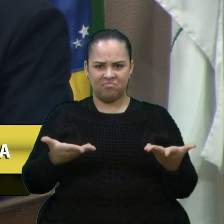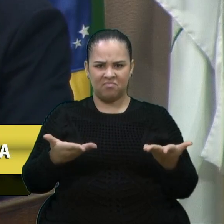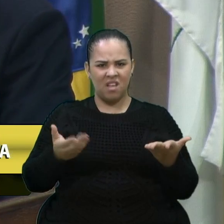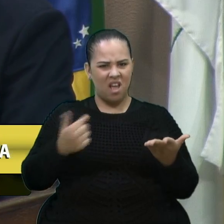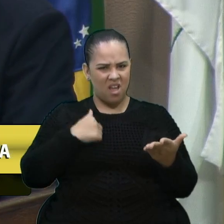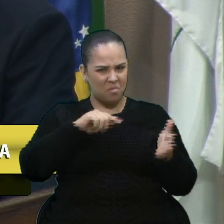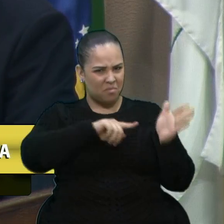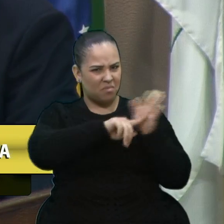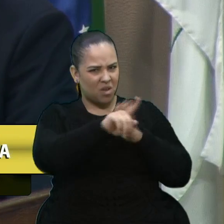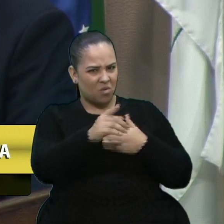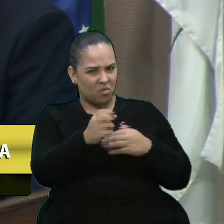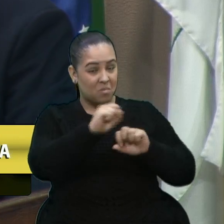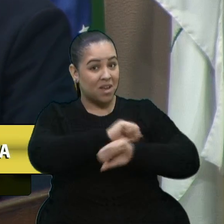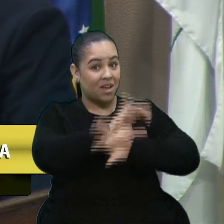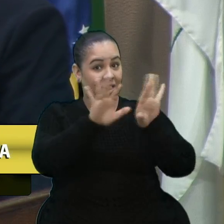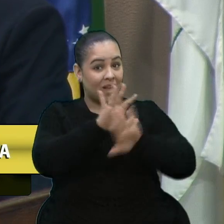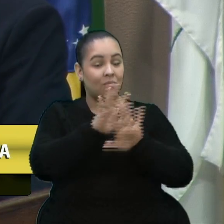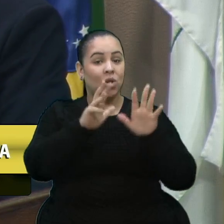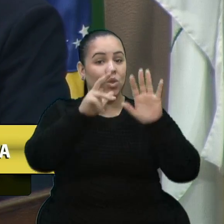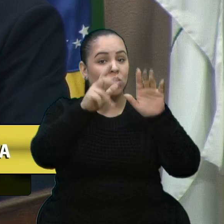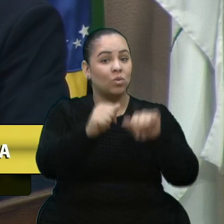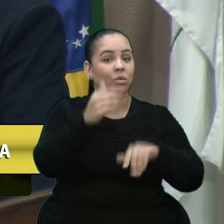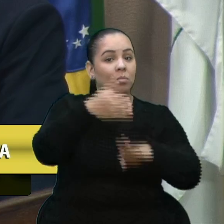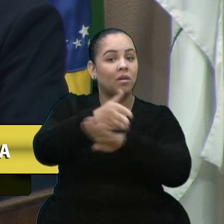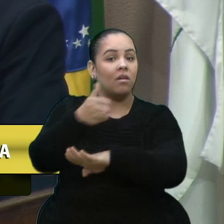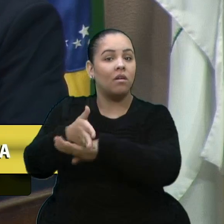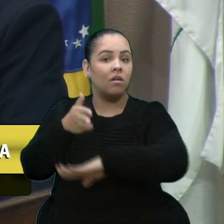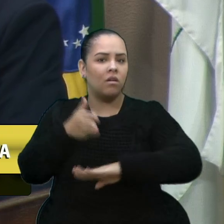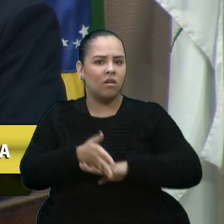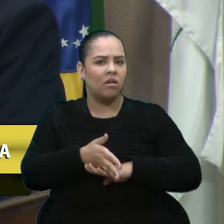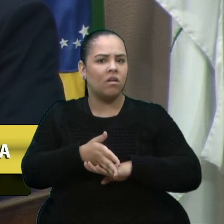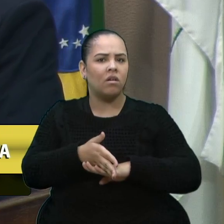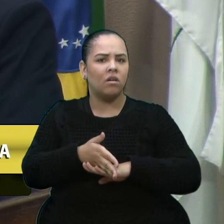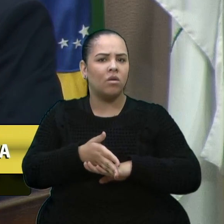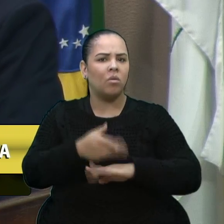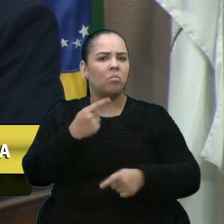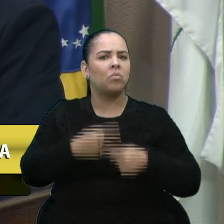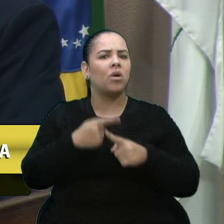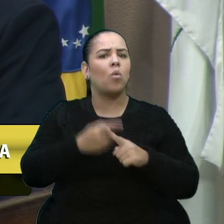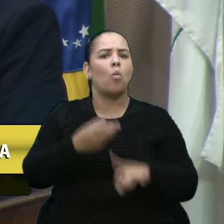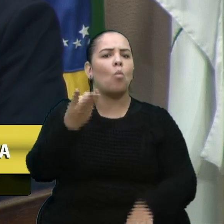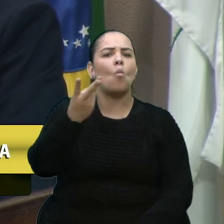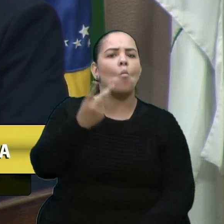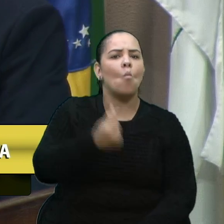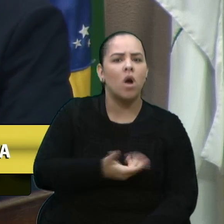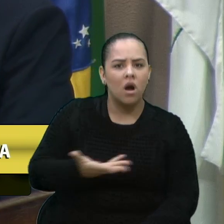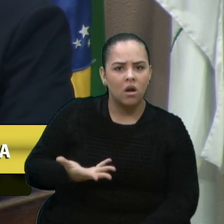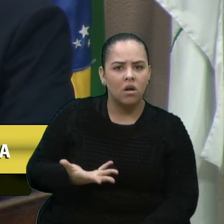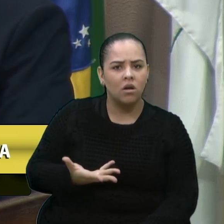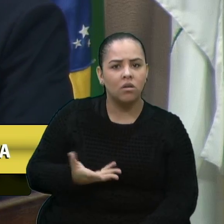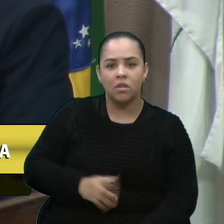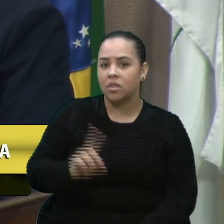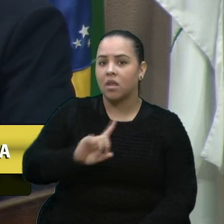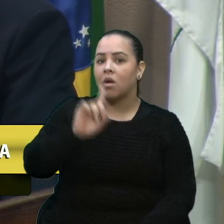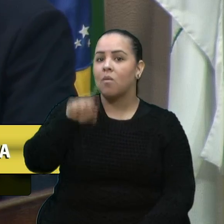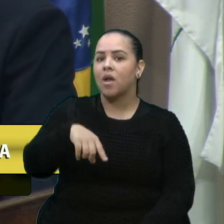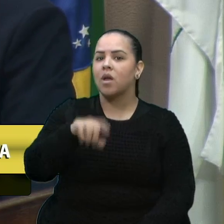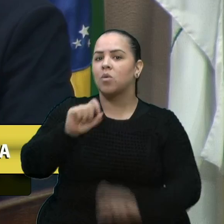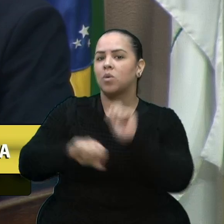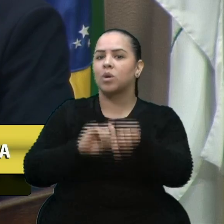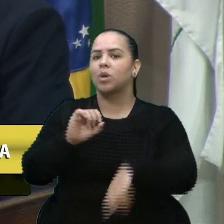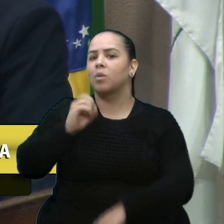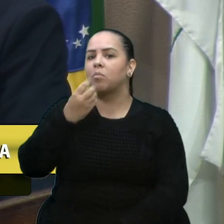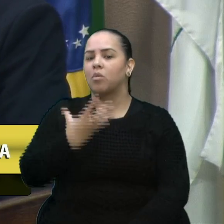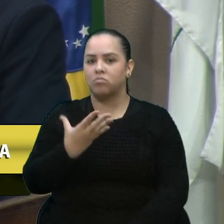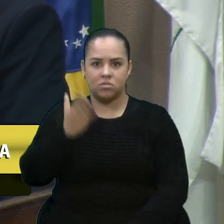quero deixar clara aqui para todos os presentes, qual será o custo, não o benefício? O benefício a gente sabe que vai